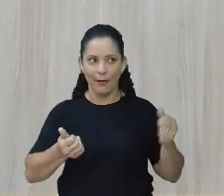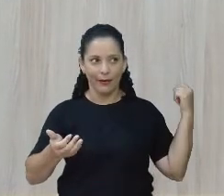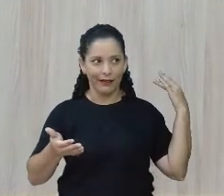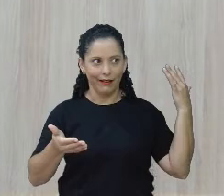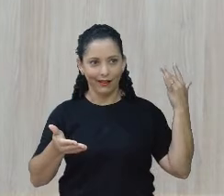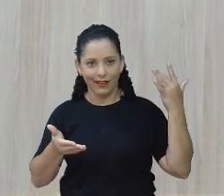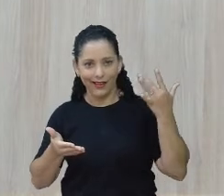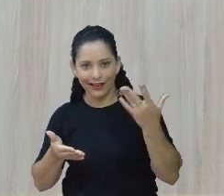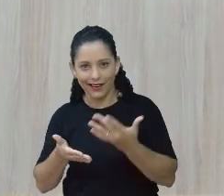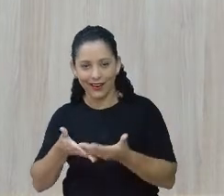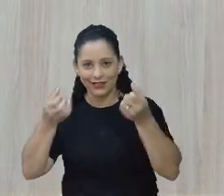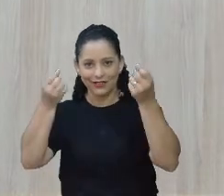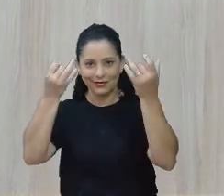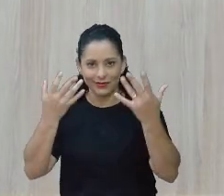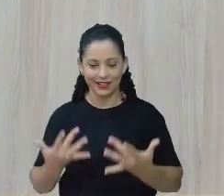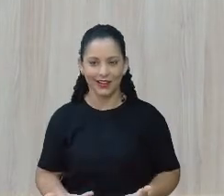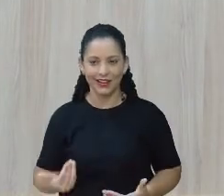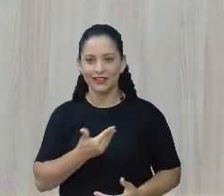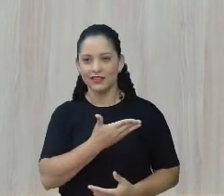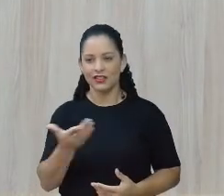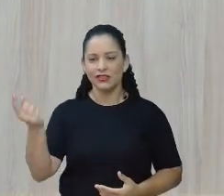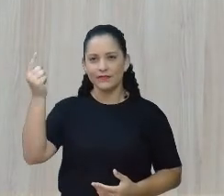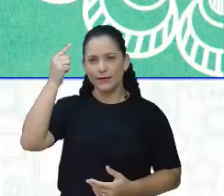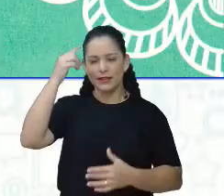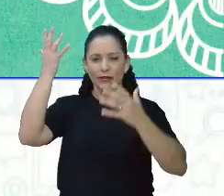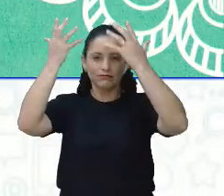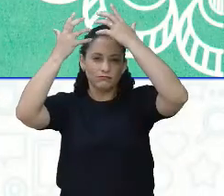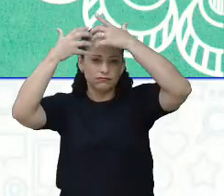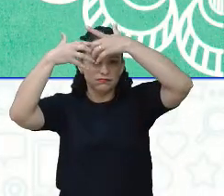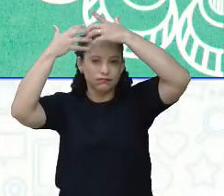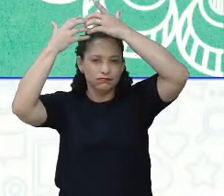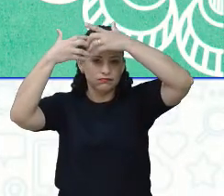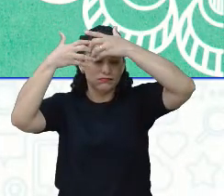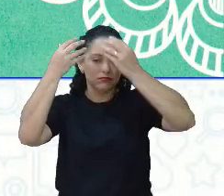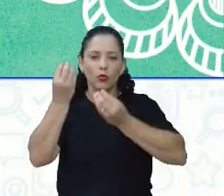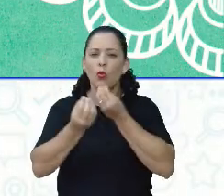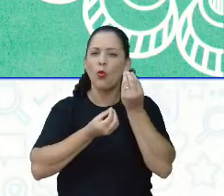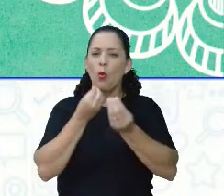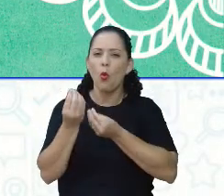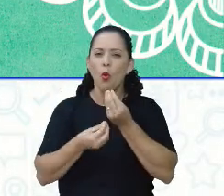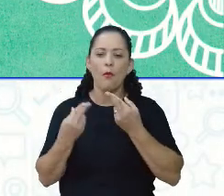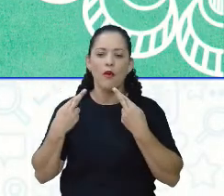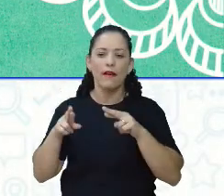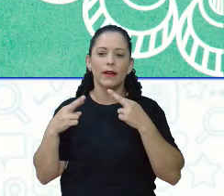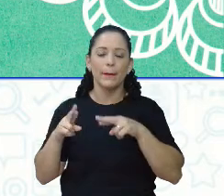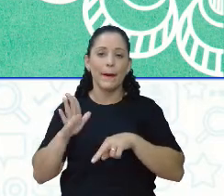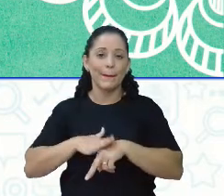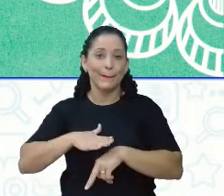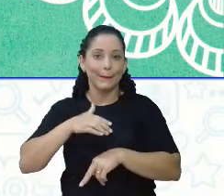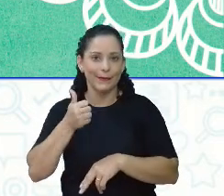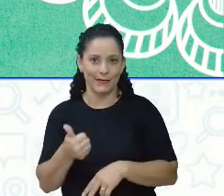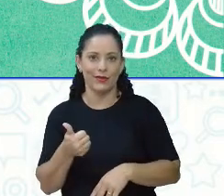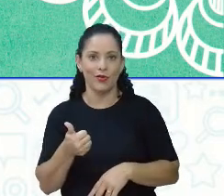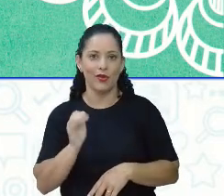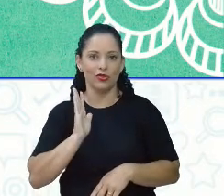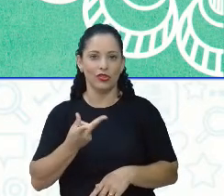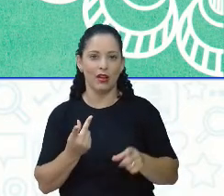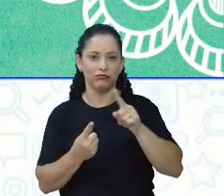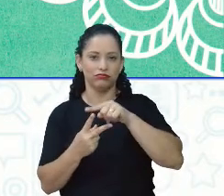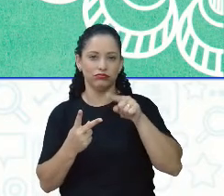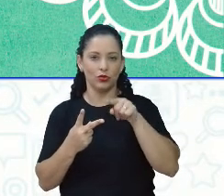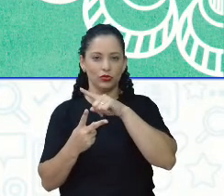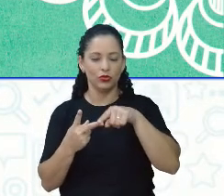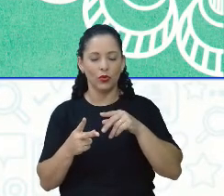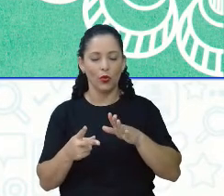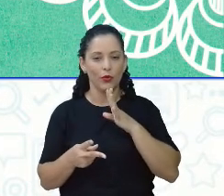falou, reflitam individualmente qual maneira de reclamar é mais eficaz, agora que a gente já viu as duas formas. Será que a